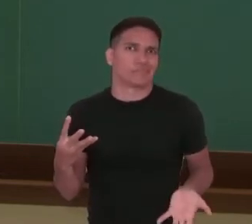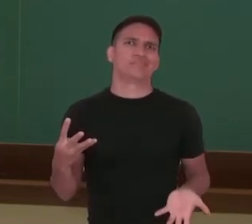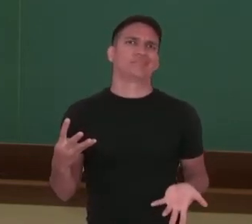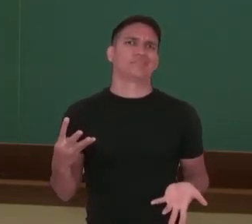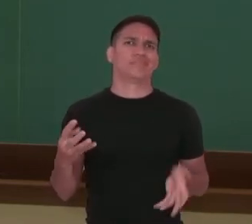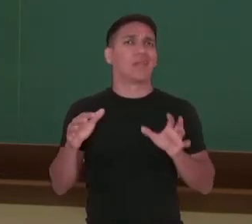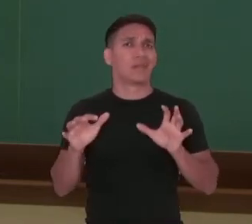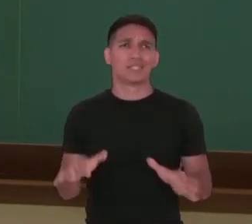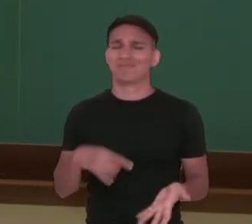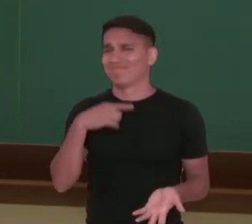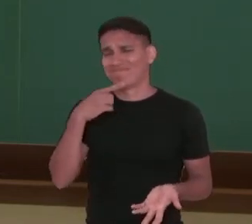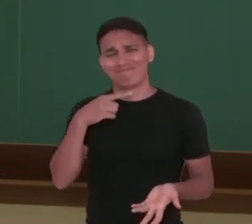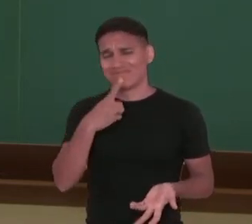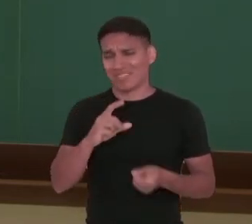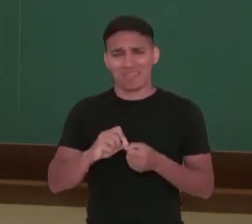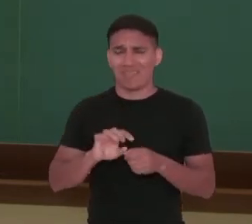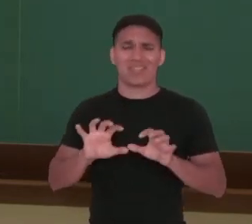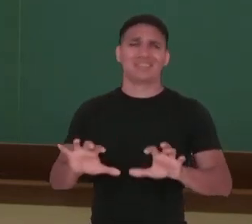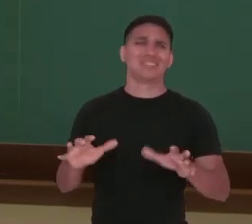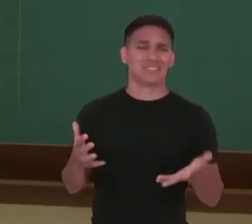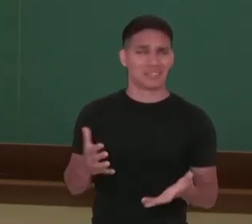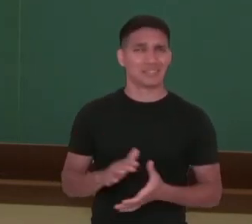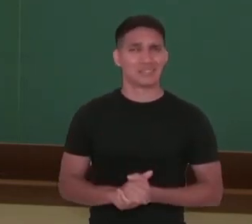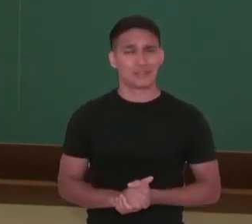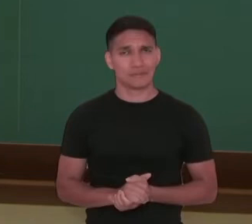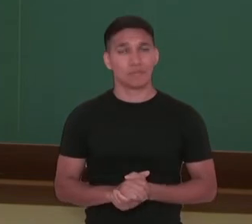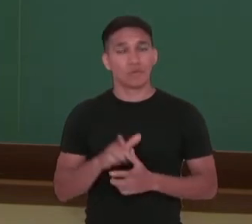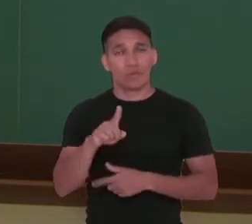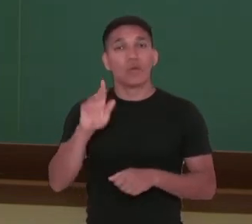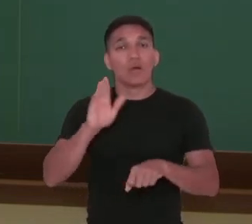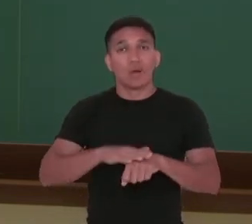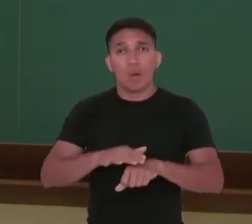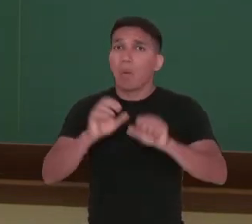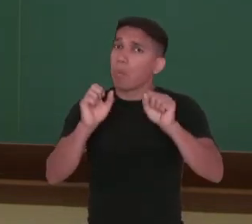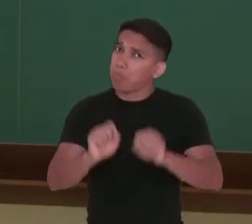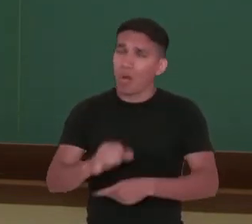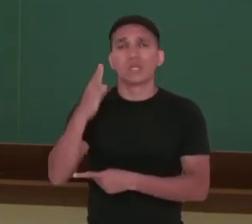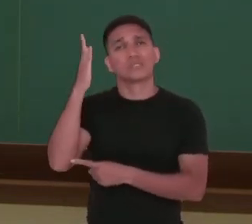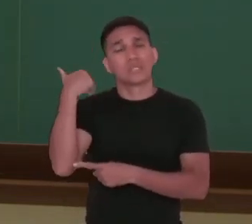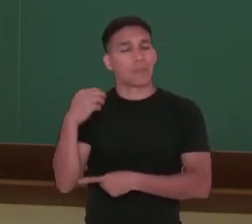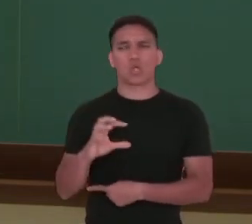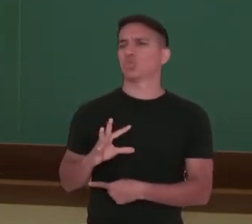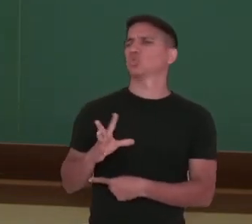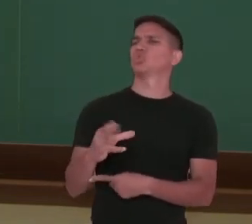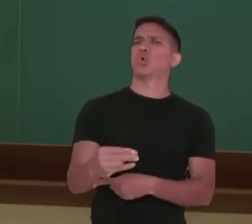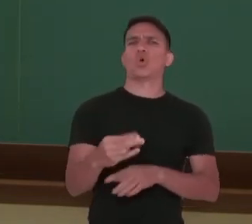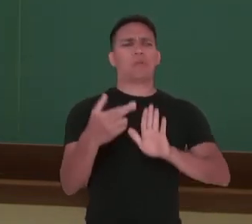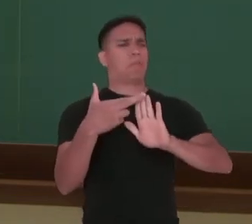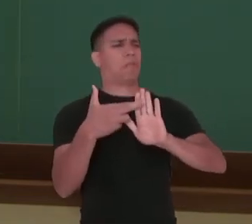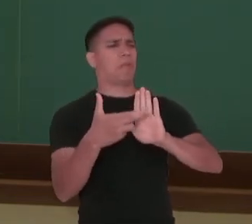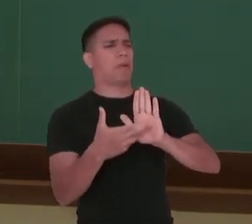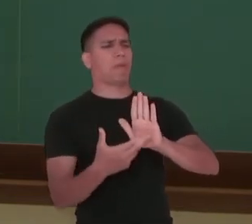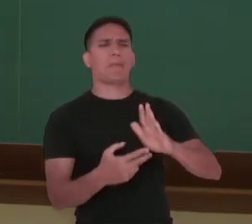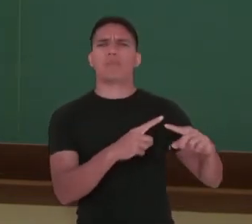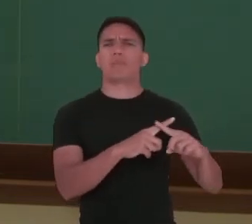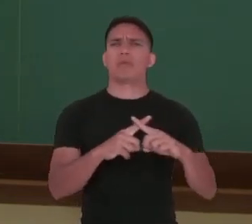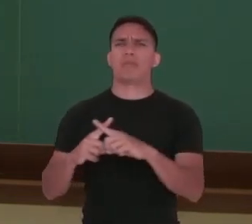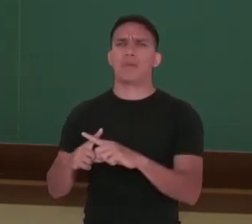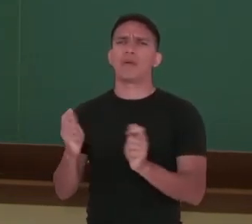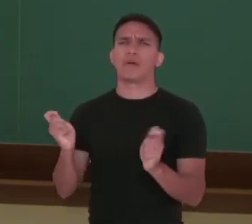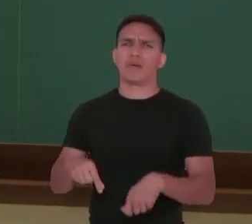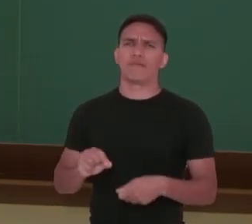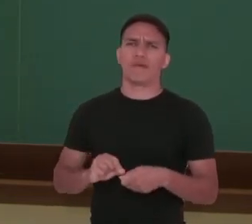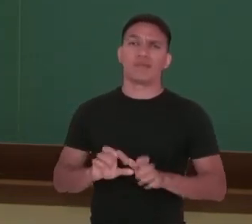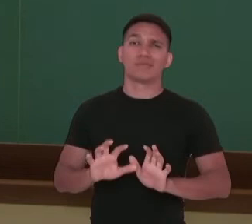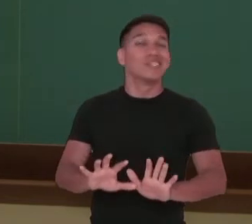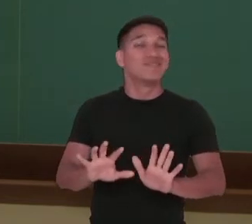é inviável você fazer essa conta. Você pode até saber todas as regras da multiplicação, mas